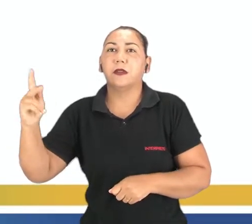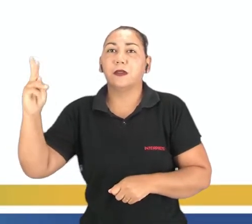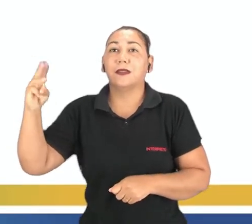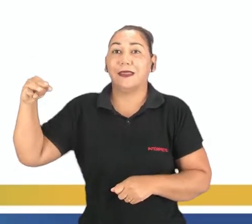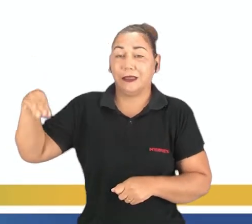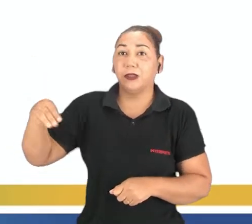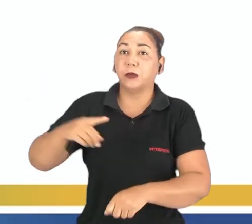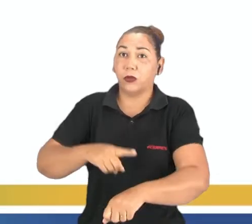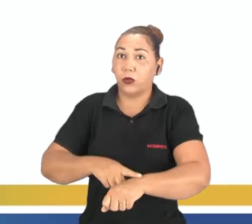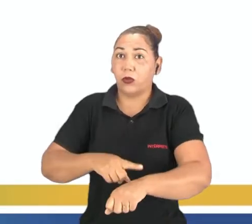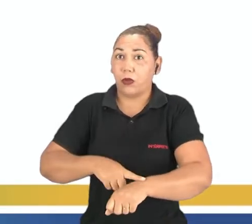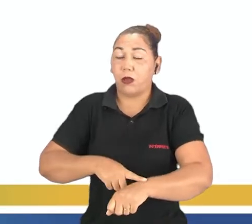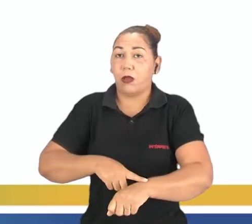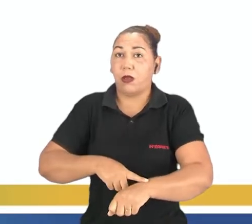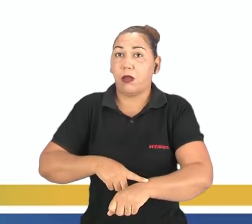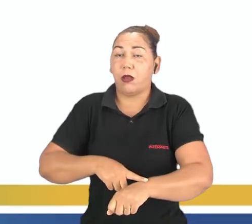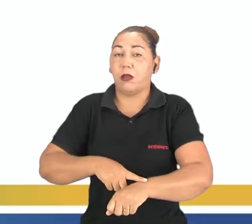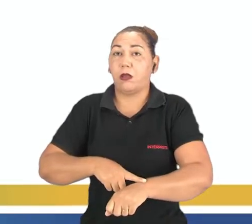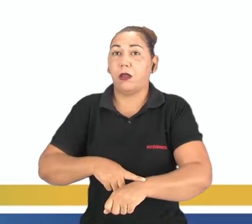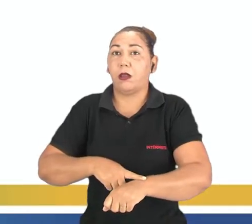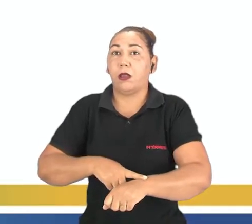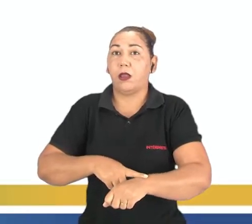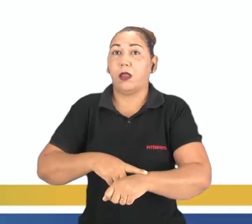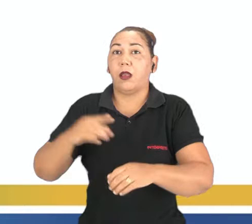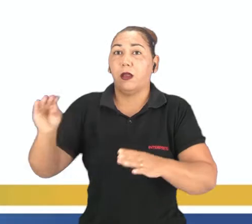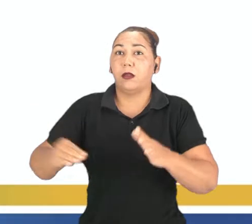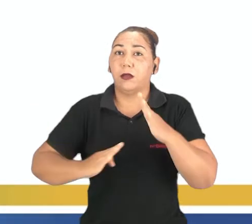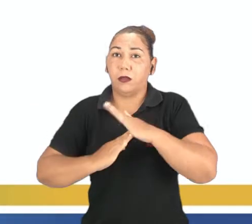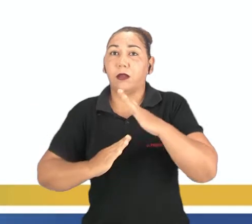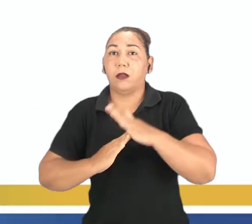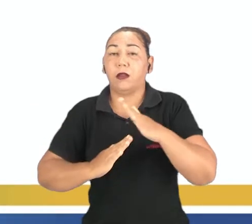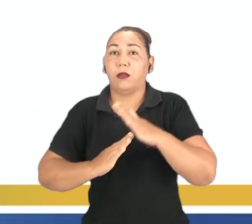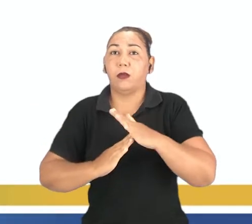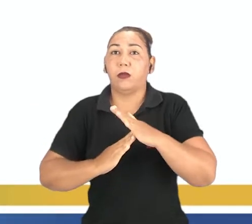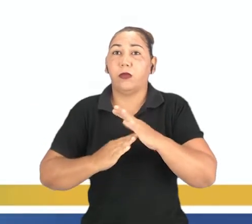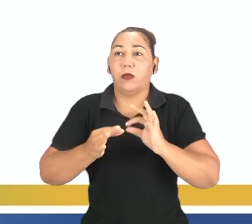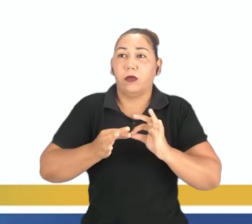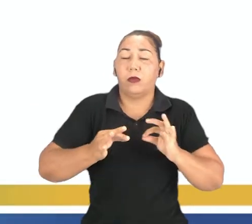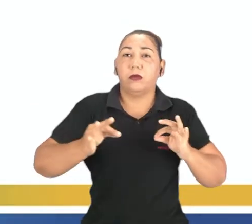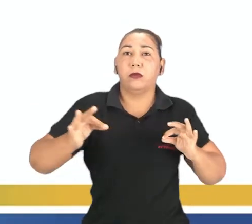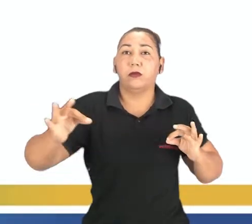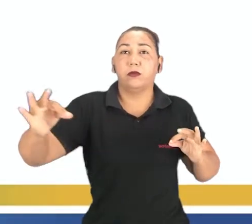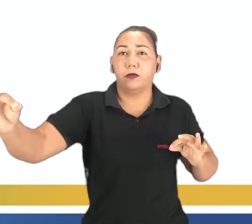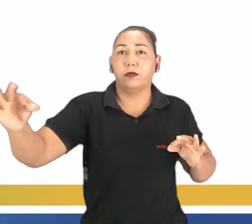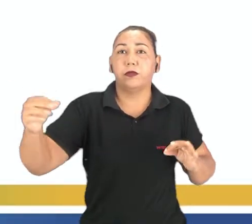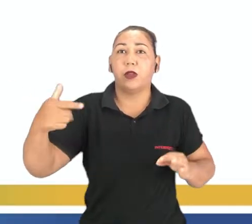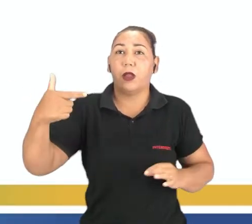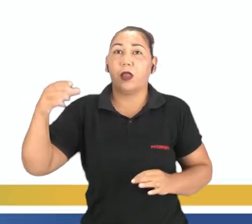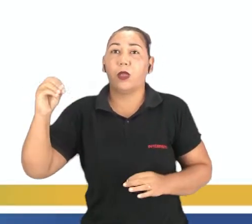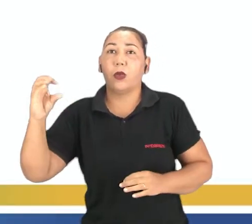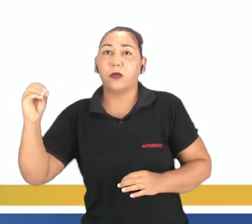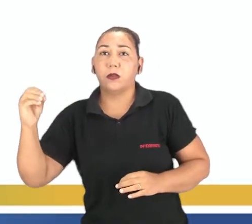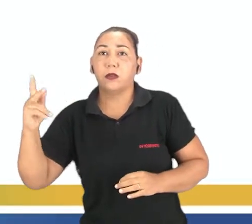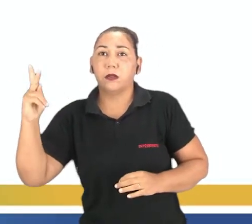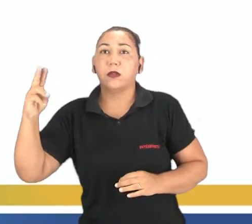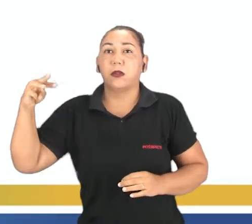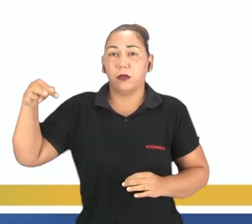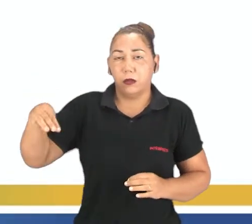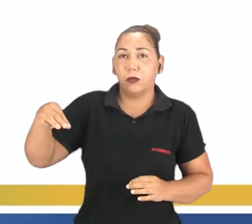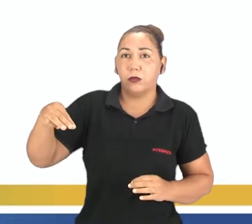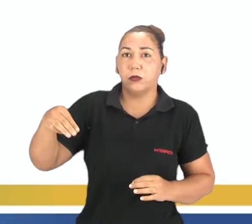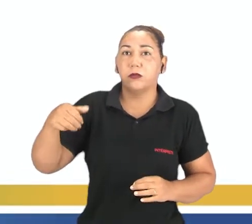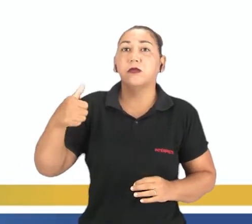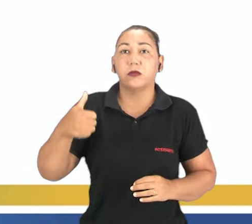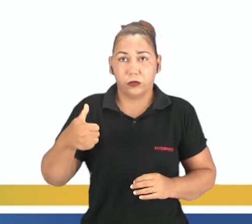por hora, dentro desse mesmo intervalo de tempo, o espaço percorrido por ele seria de 200 km, concorda? Então,